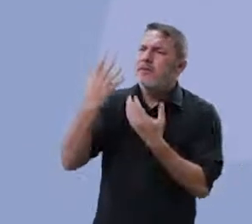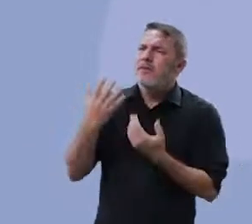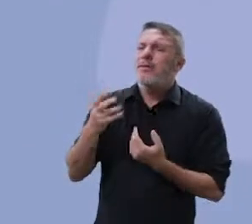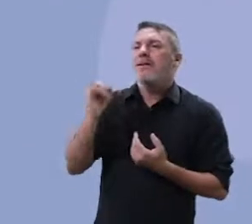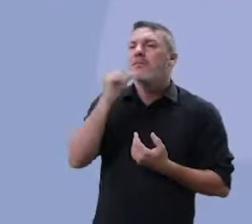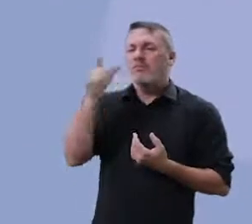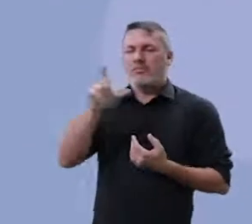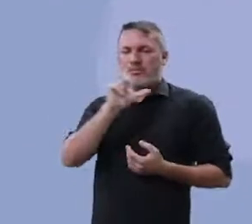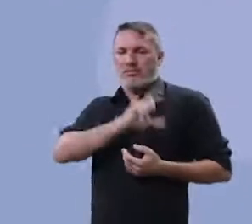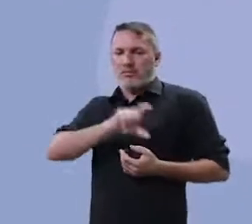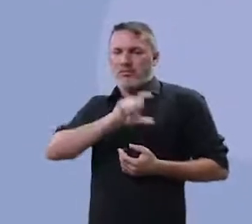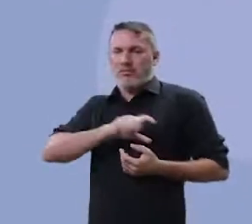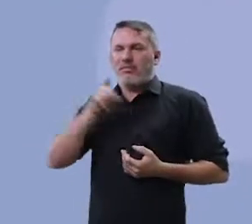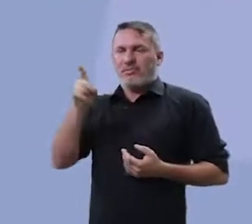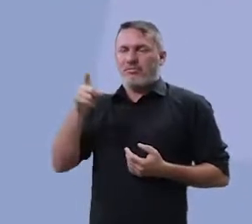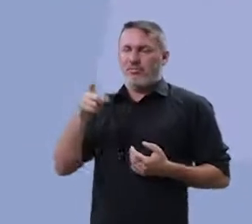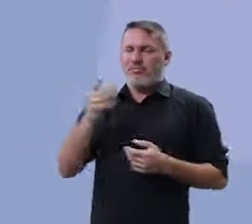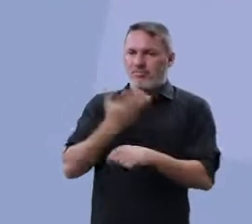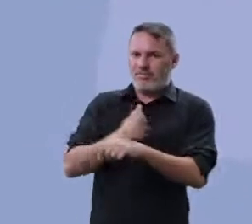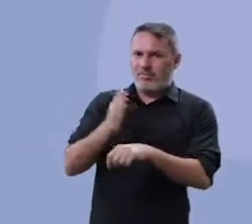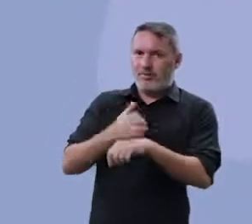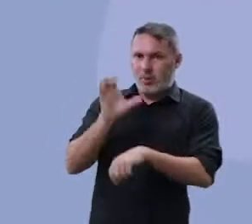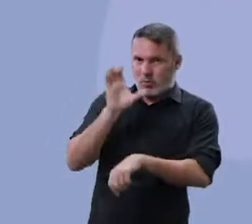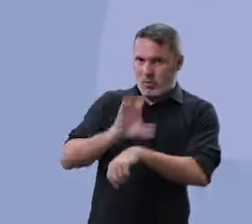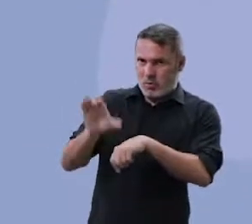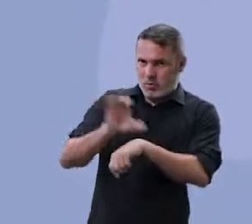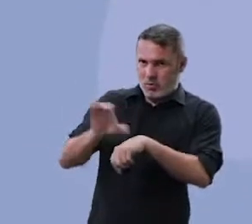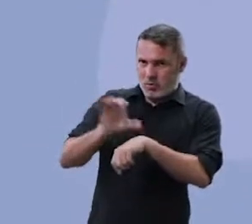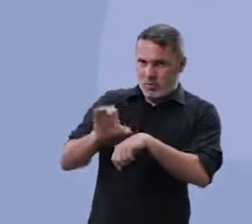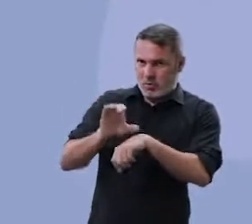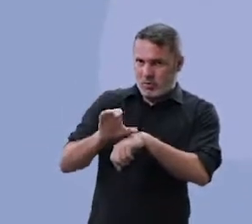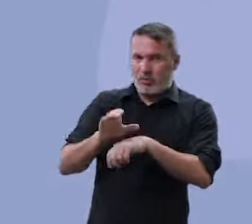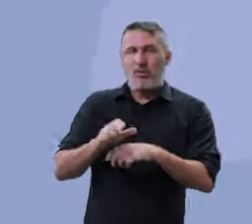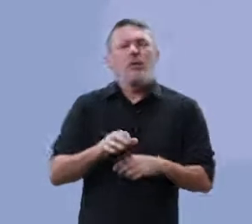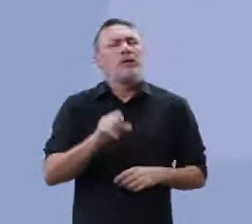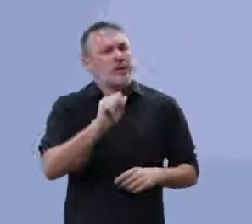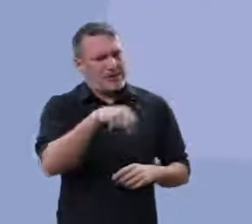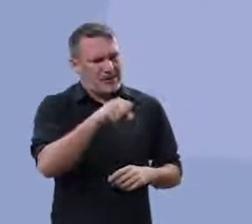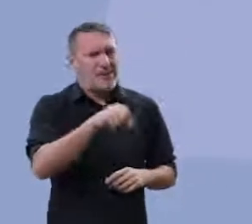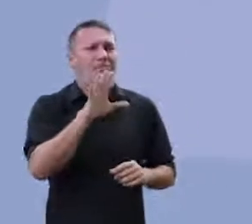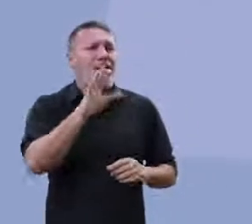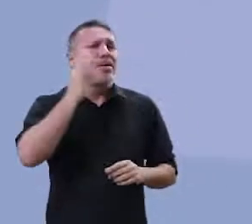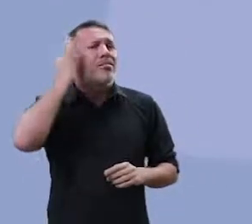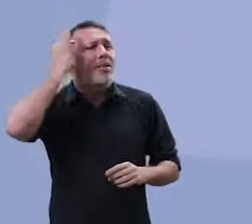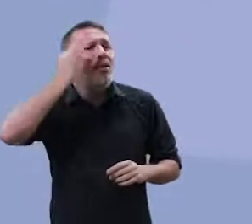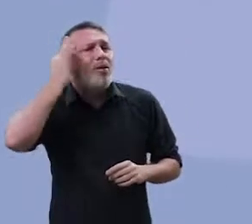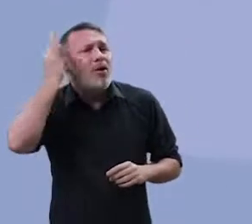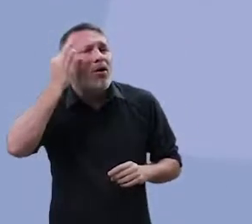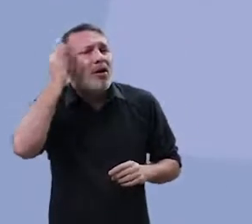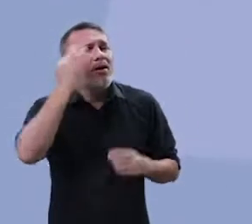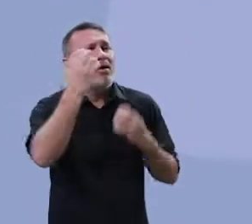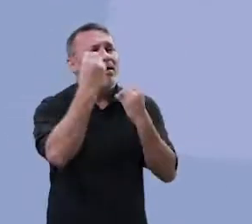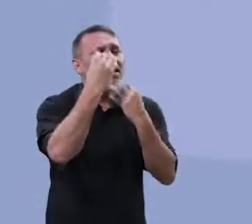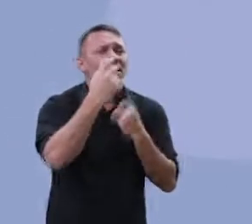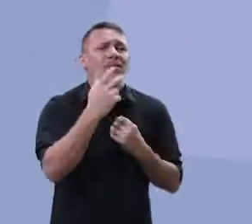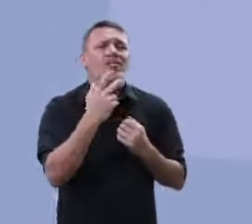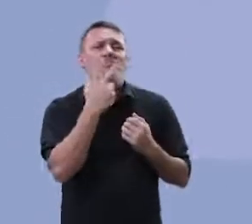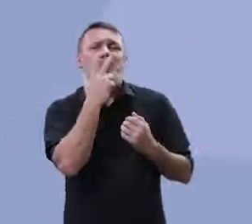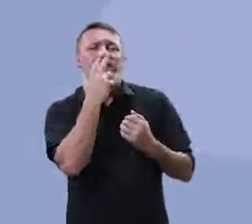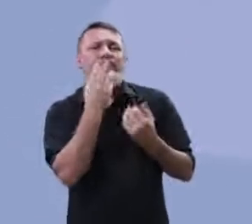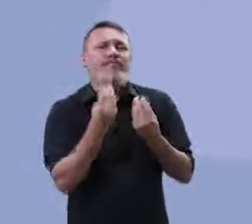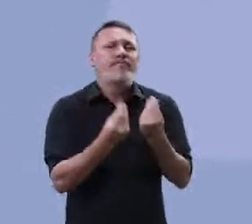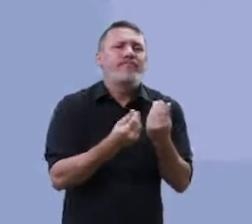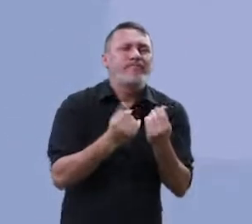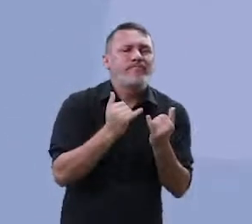aí, quando você tira a carteira, você não faz um curso? Ali, não tem todo? Sim, só que a teoria lá é uma teoria